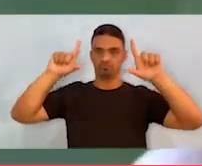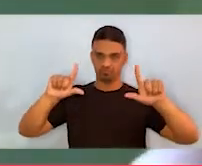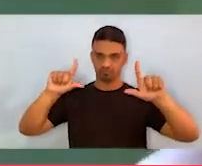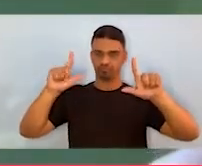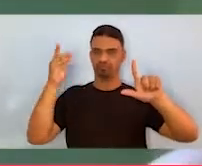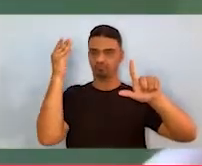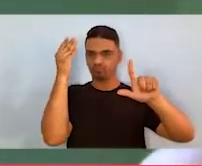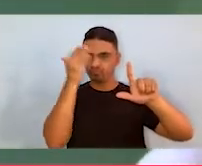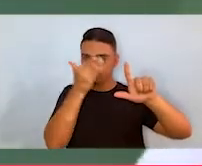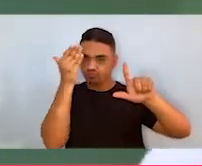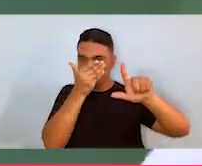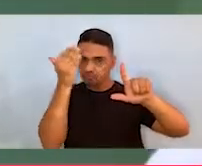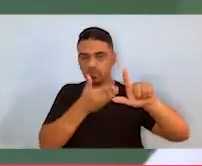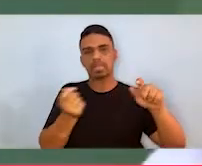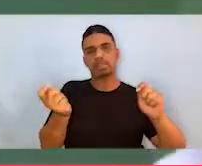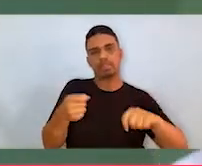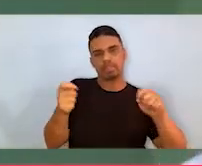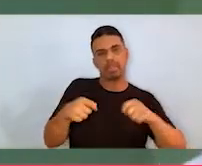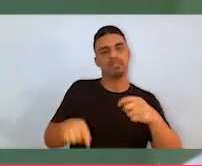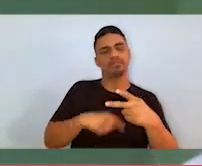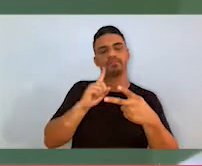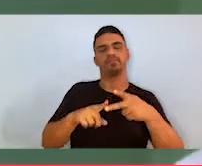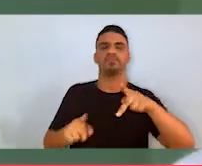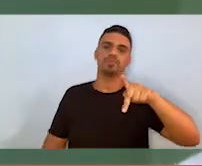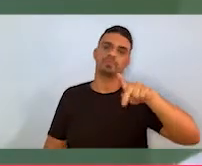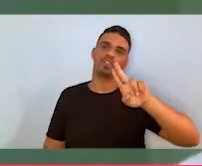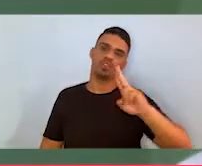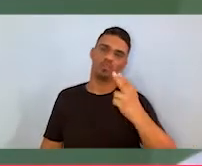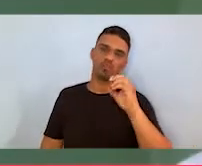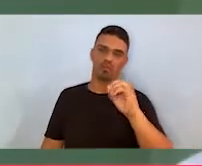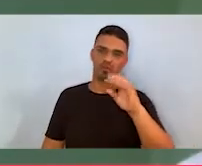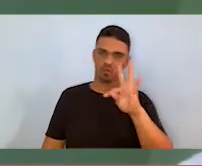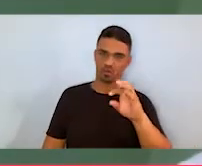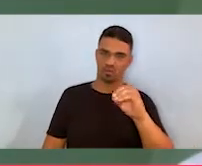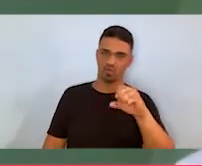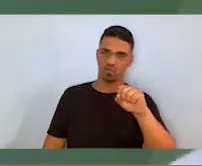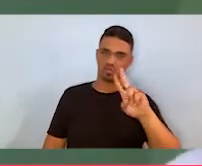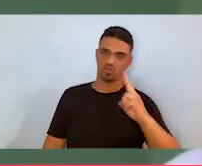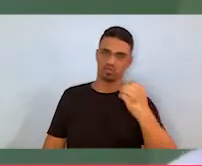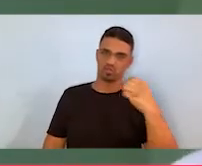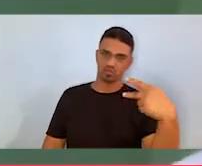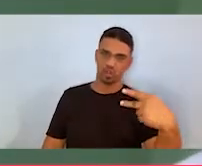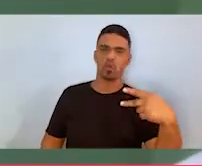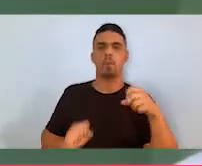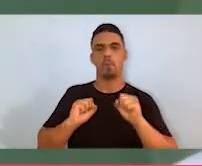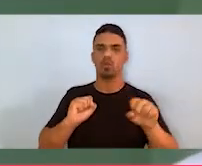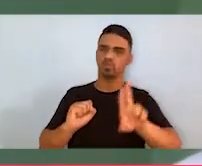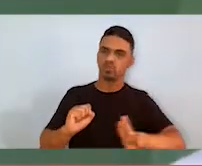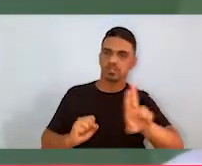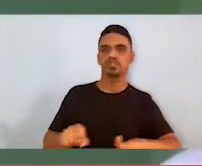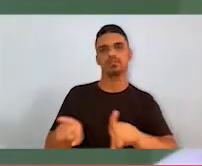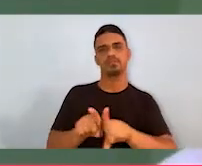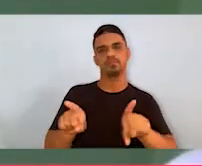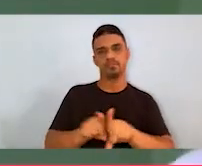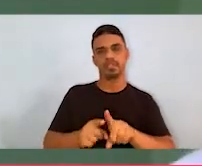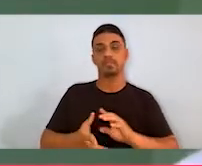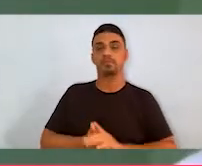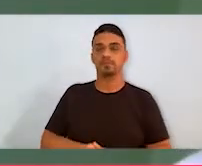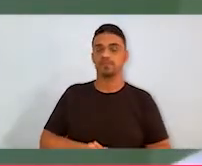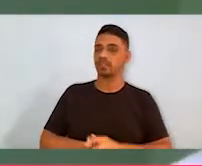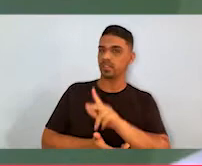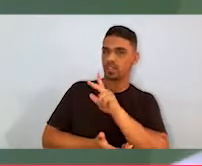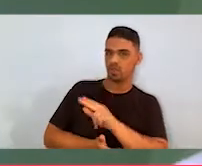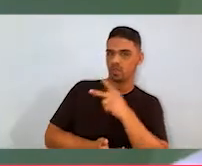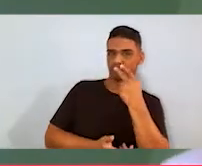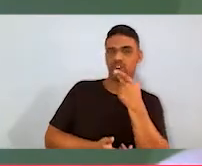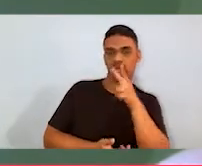Então, no Photoshop isso também funciona. Então, você pode criar camadas semi-transparentes. Como eu falei, eu usei